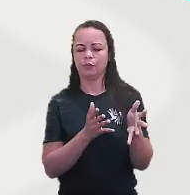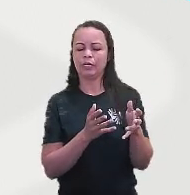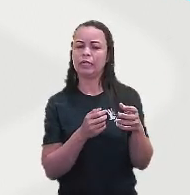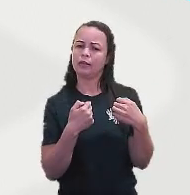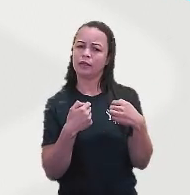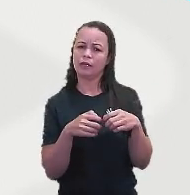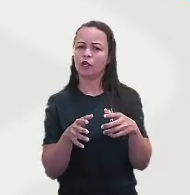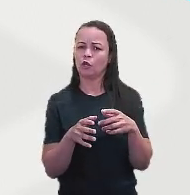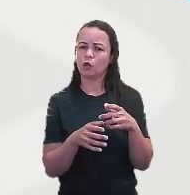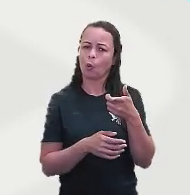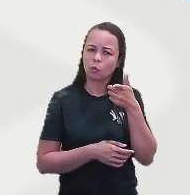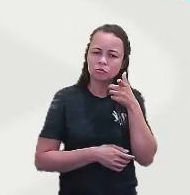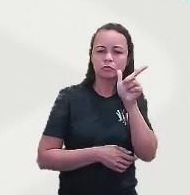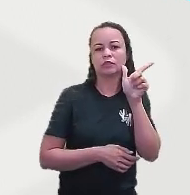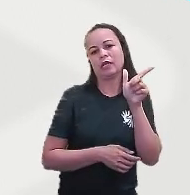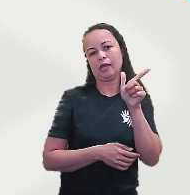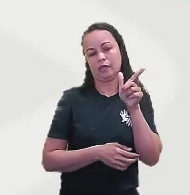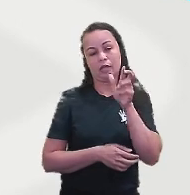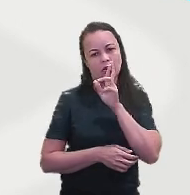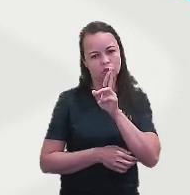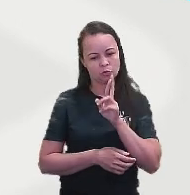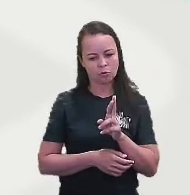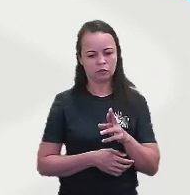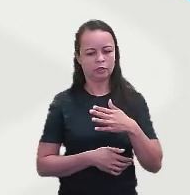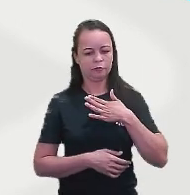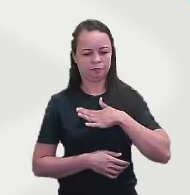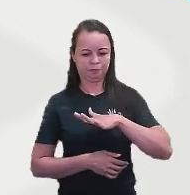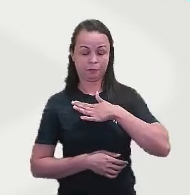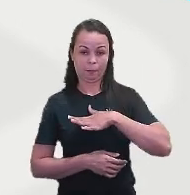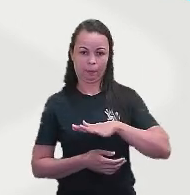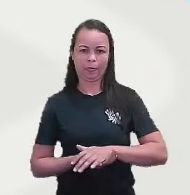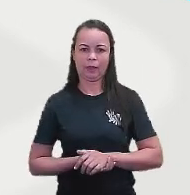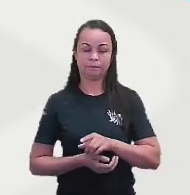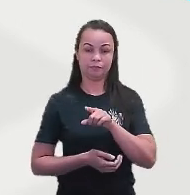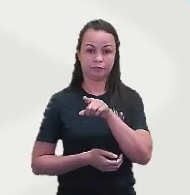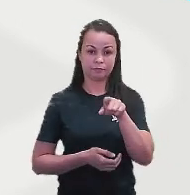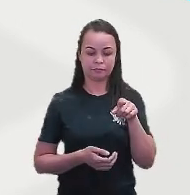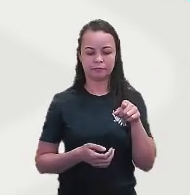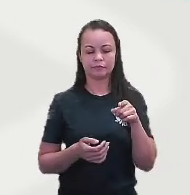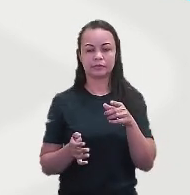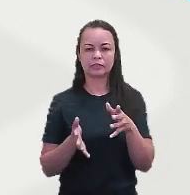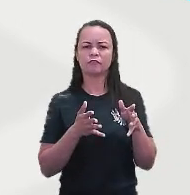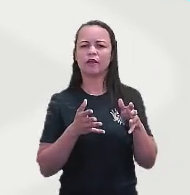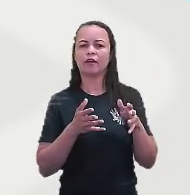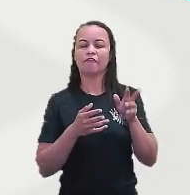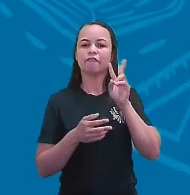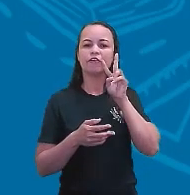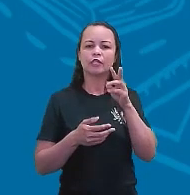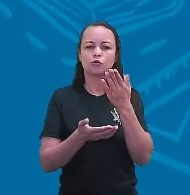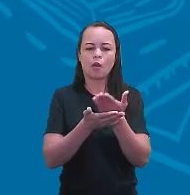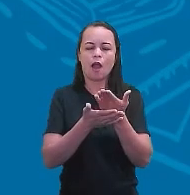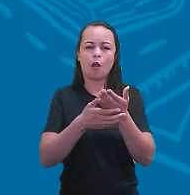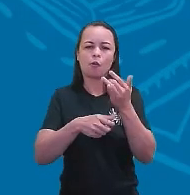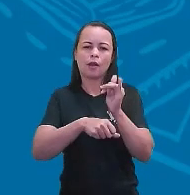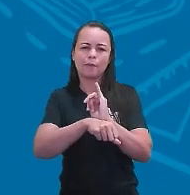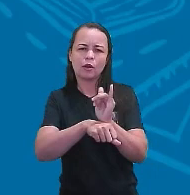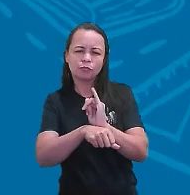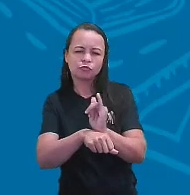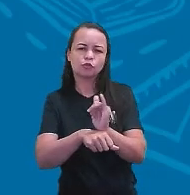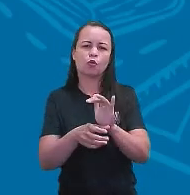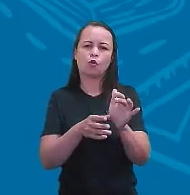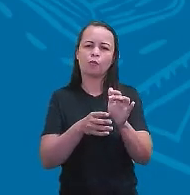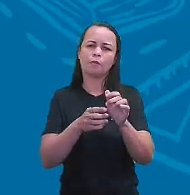gente responder com calma. Se você estiver assistindo essa aula aí pelo YouTube, você pode dar print nas